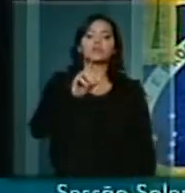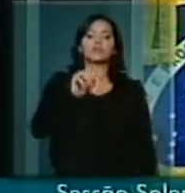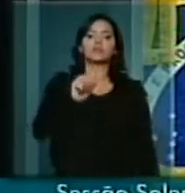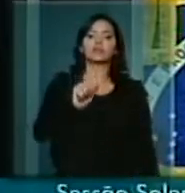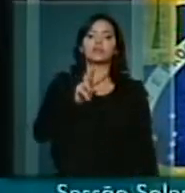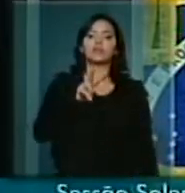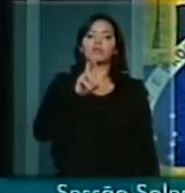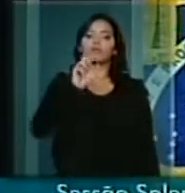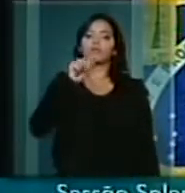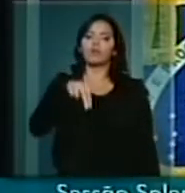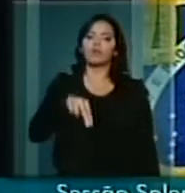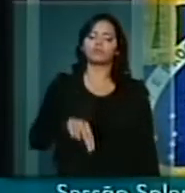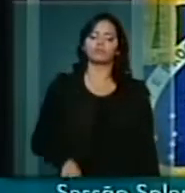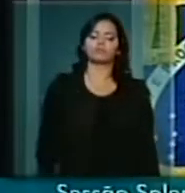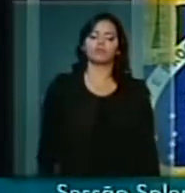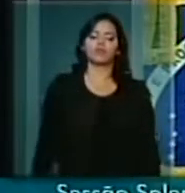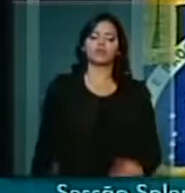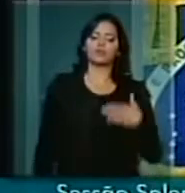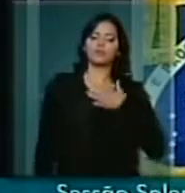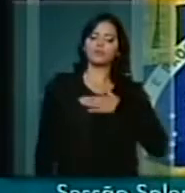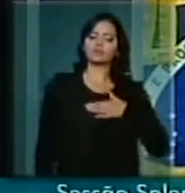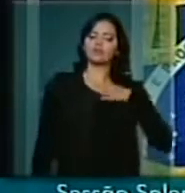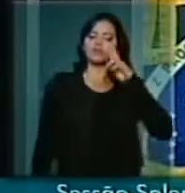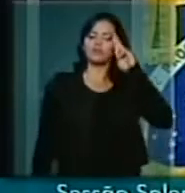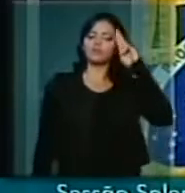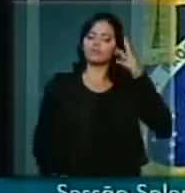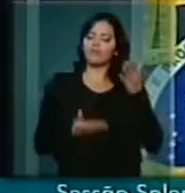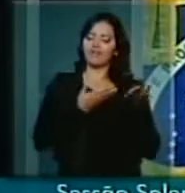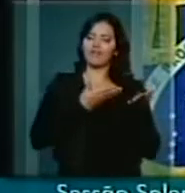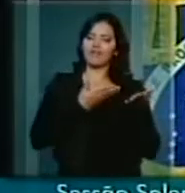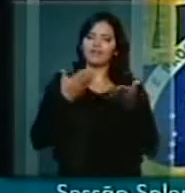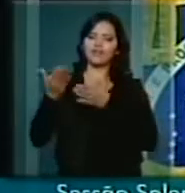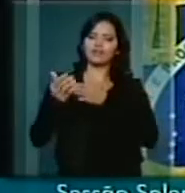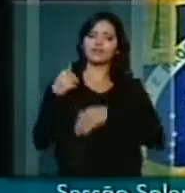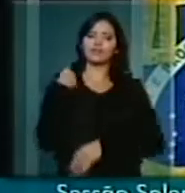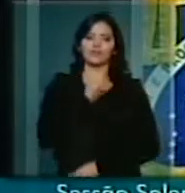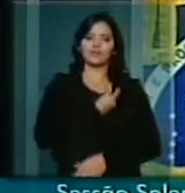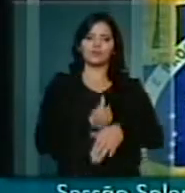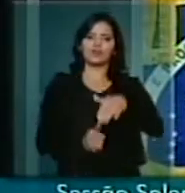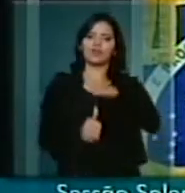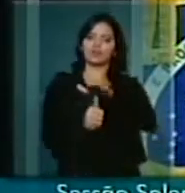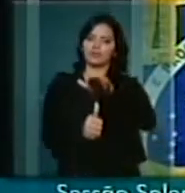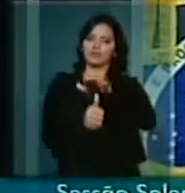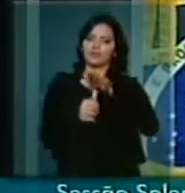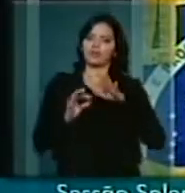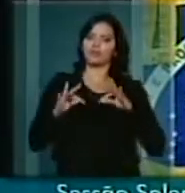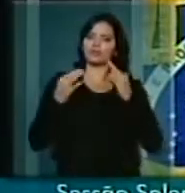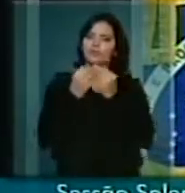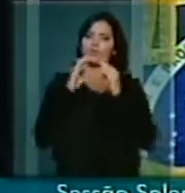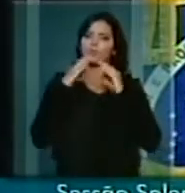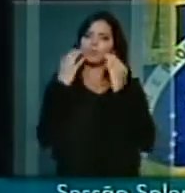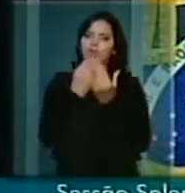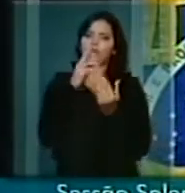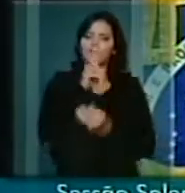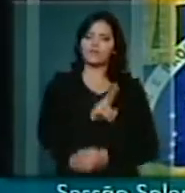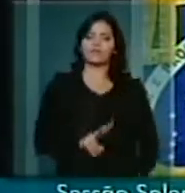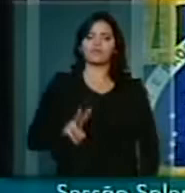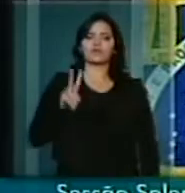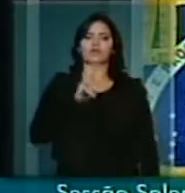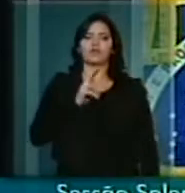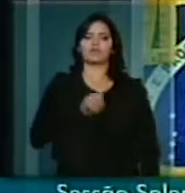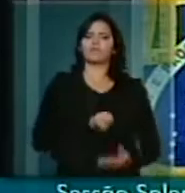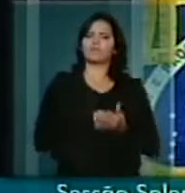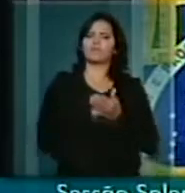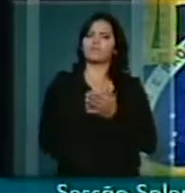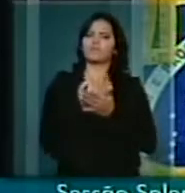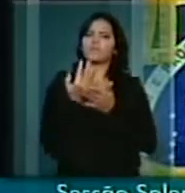que eu gostaria que o senhor pudesse levar ao nosso reitor, a toda a nossa comunidade universitária. Muitos que